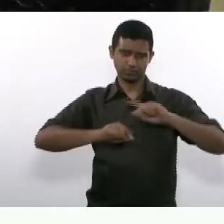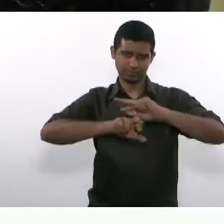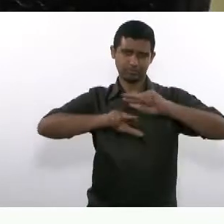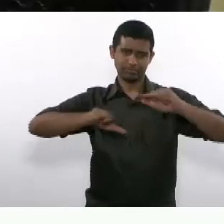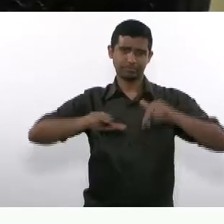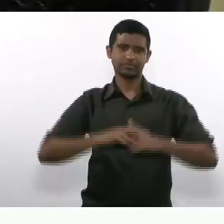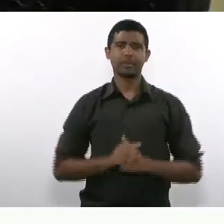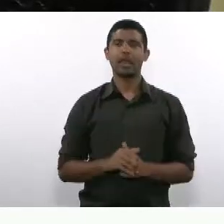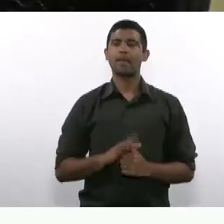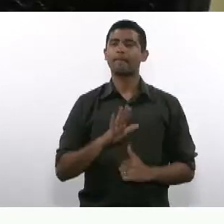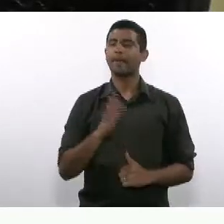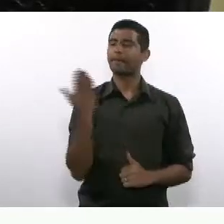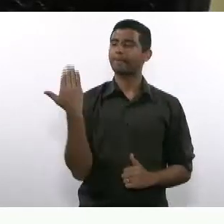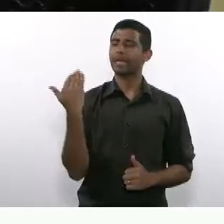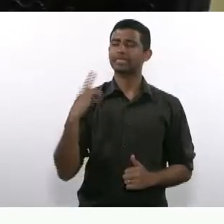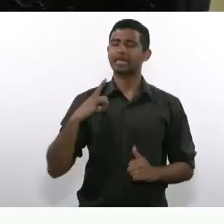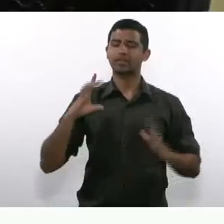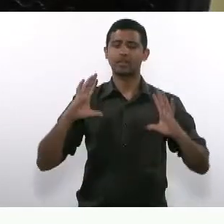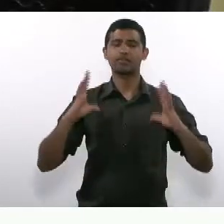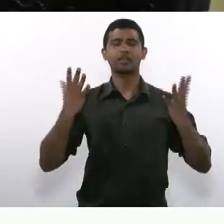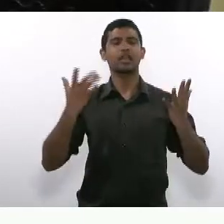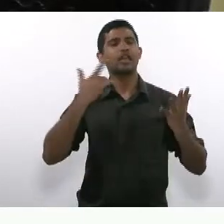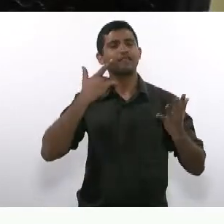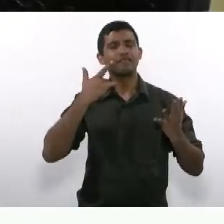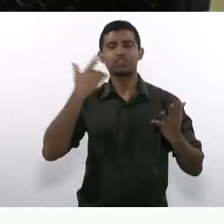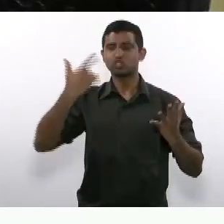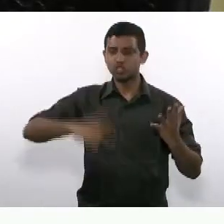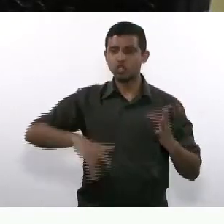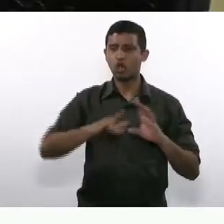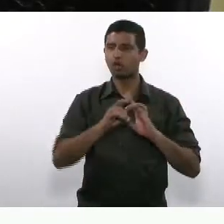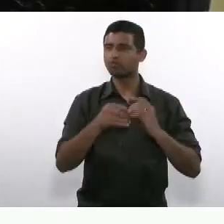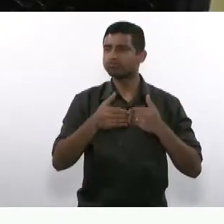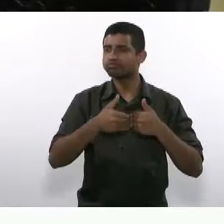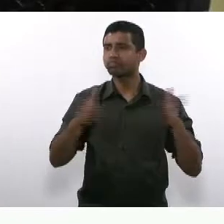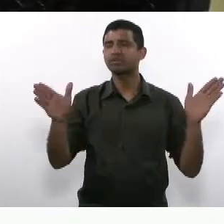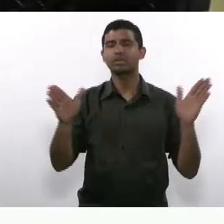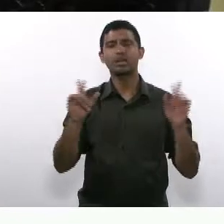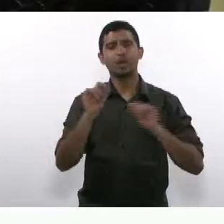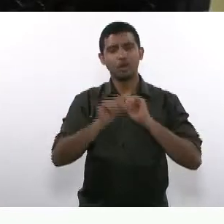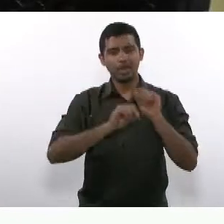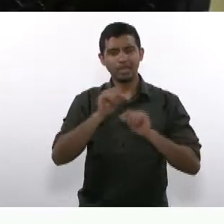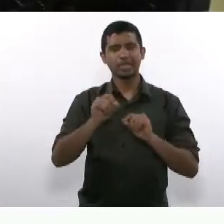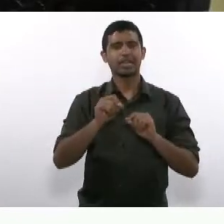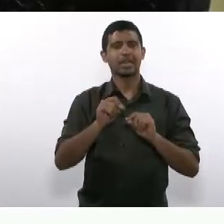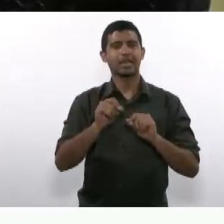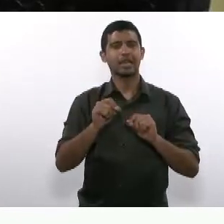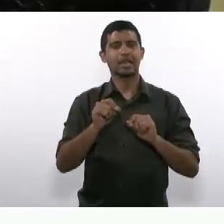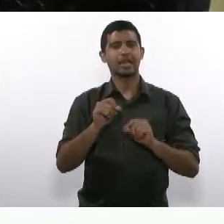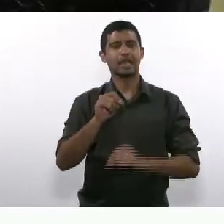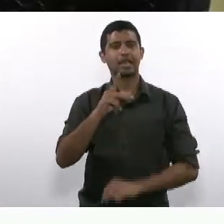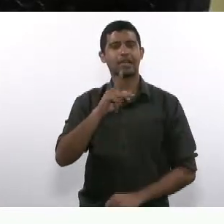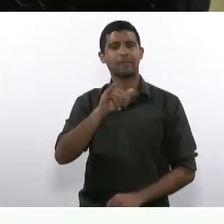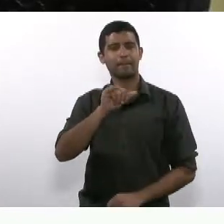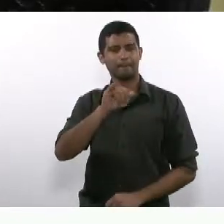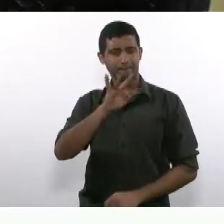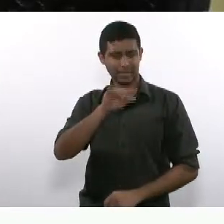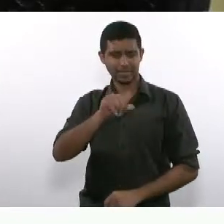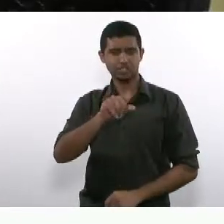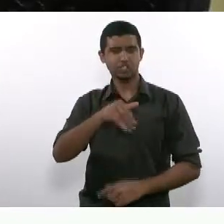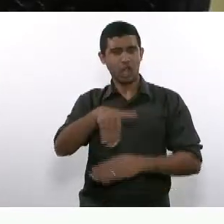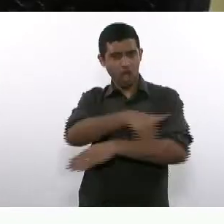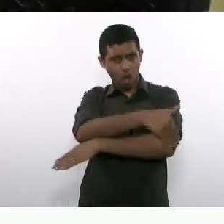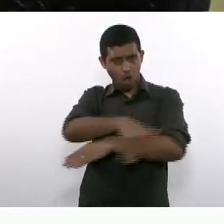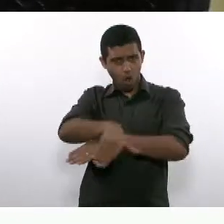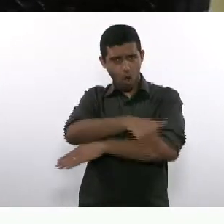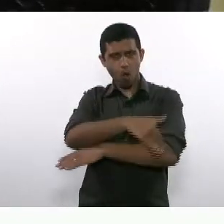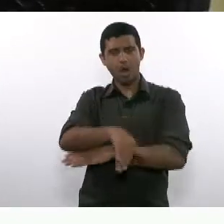recente que foi reinaugurada a pista de aquecimento do Célio de Barros e outros adequações de